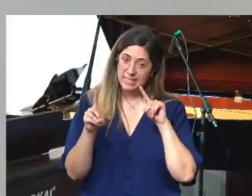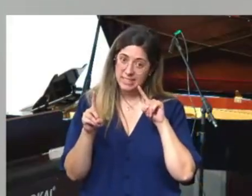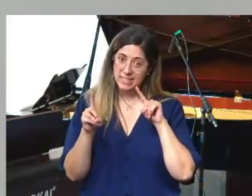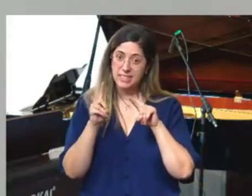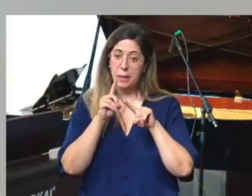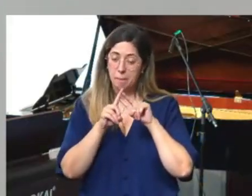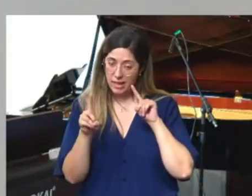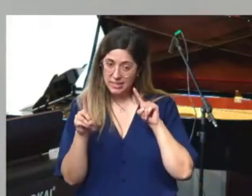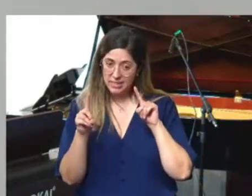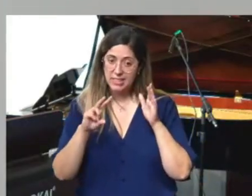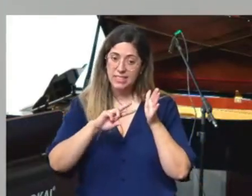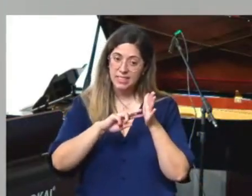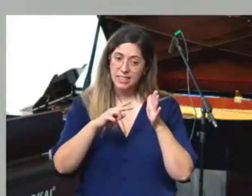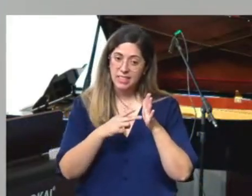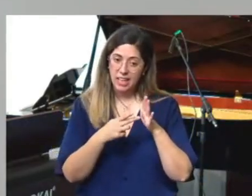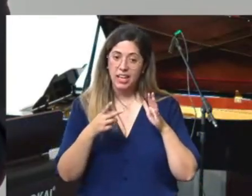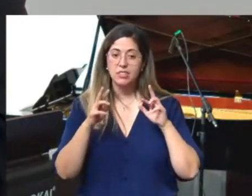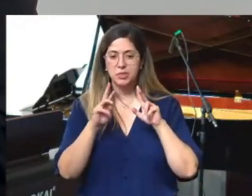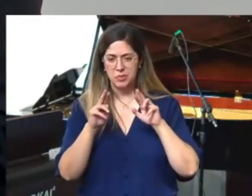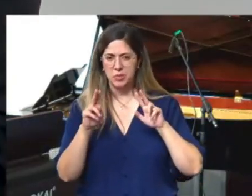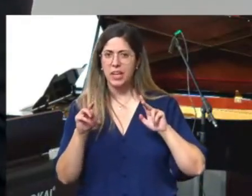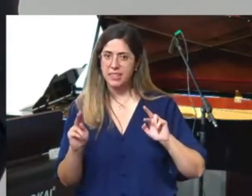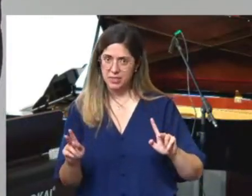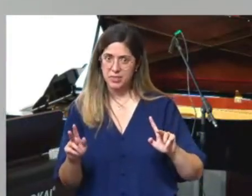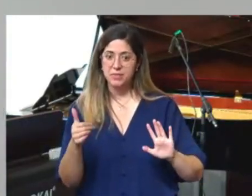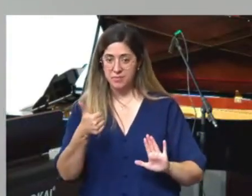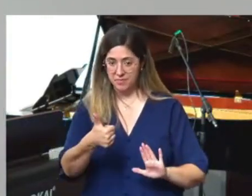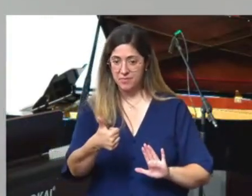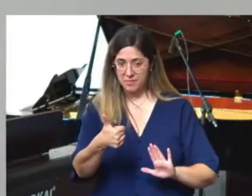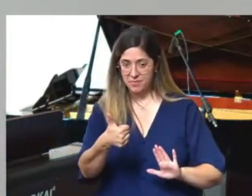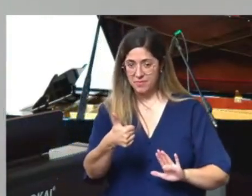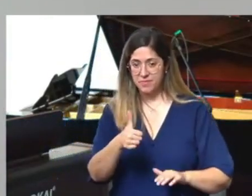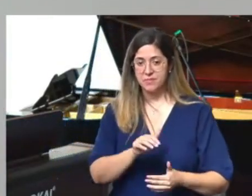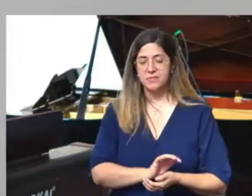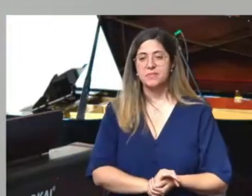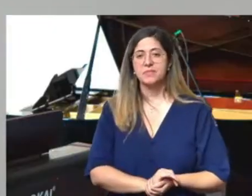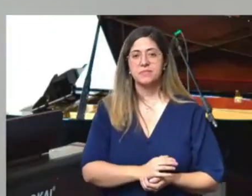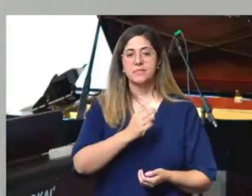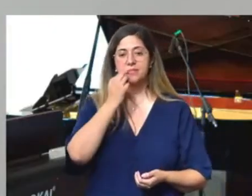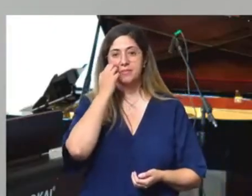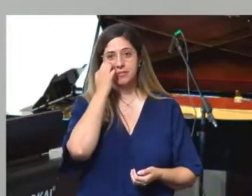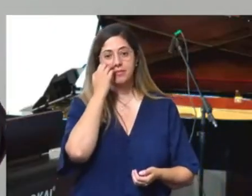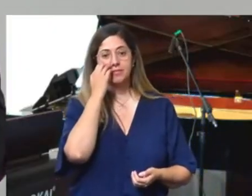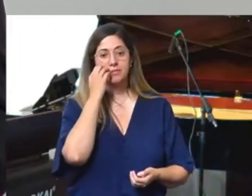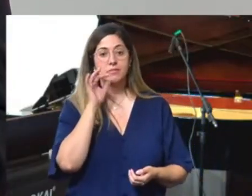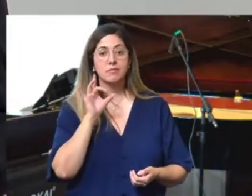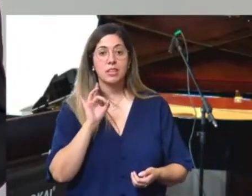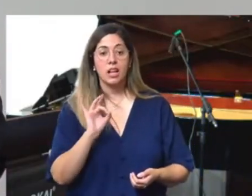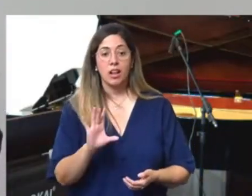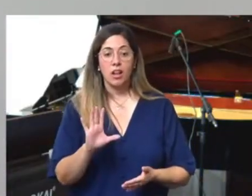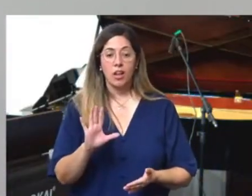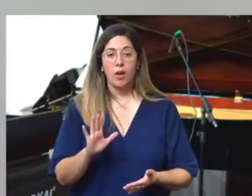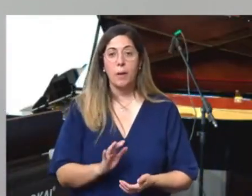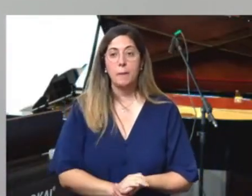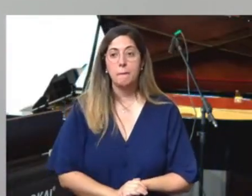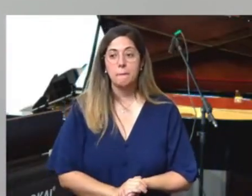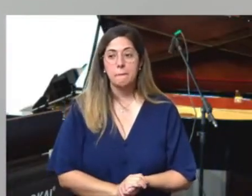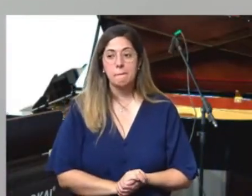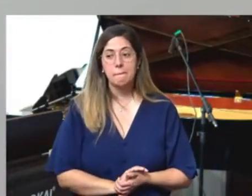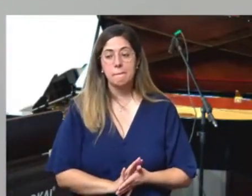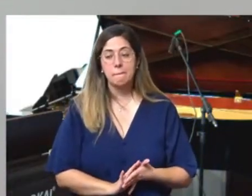esse significado, mas outros não. É simplesmente ilógico ou um